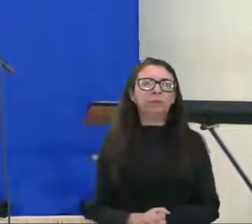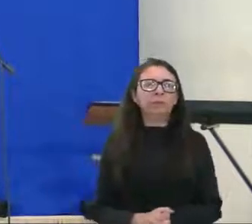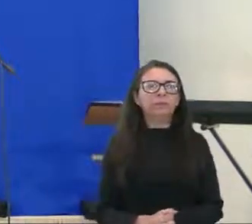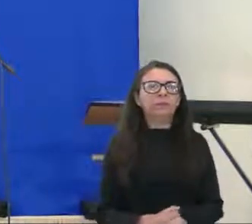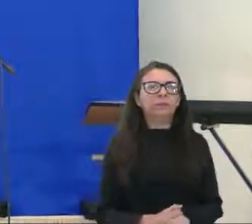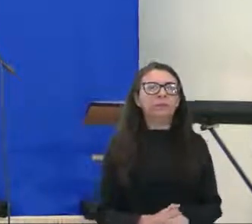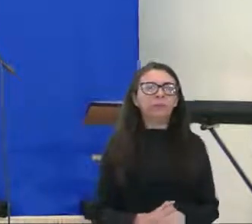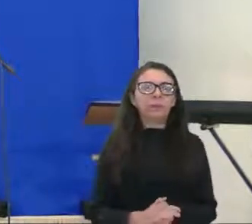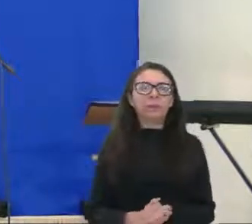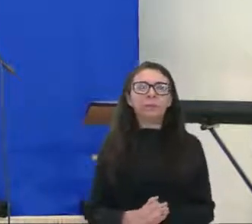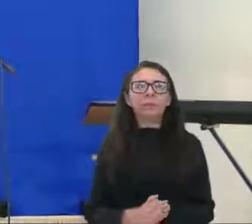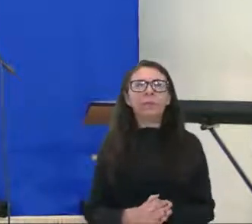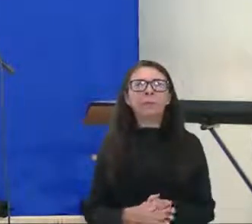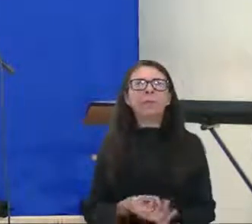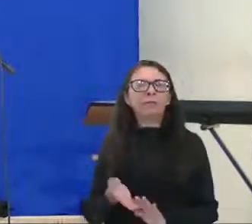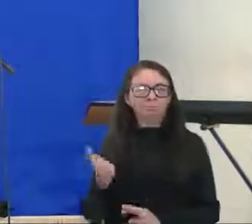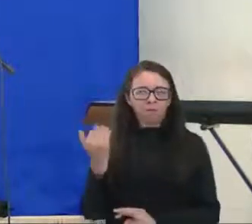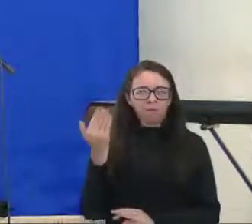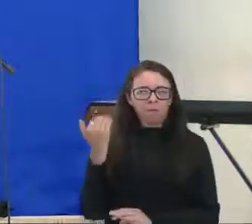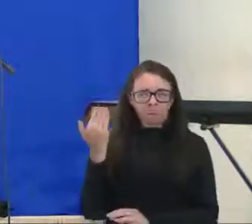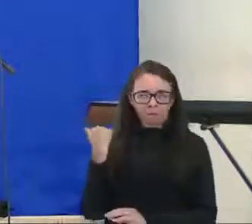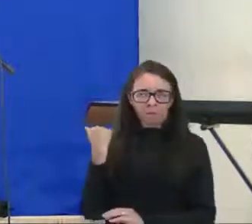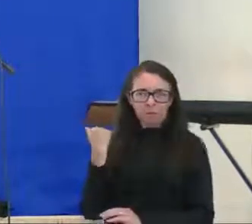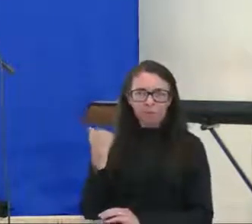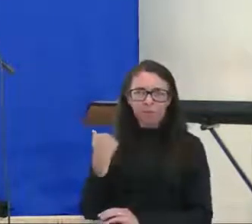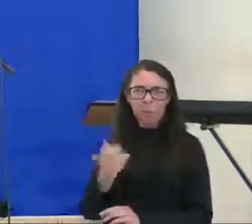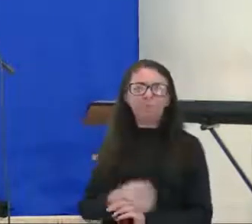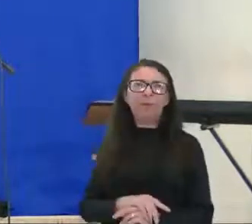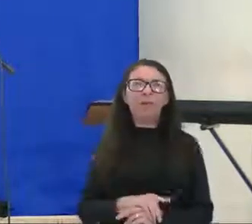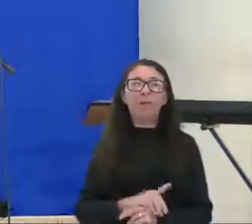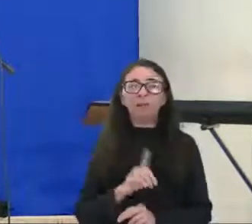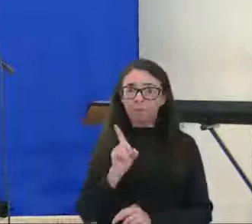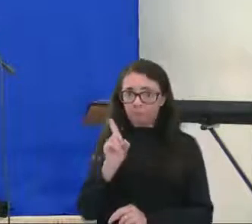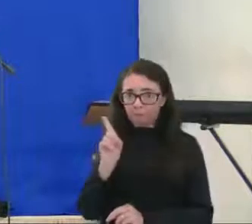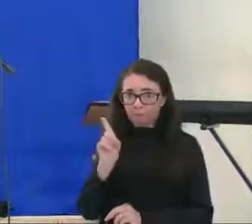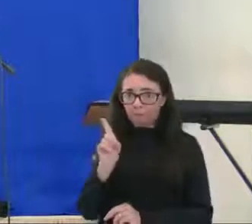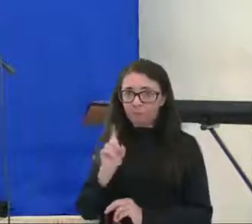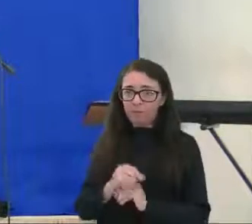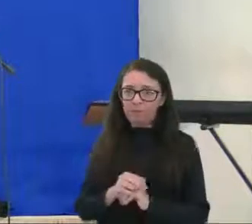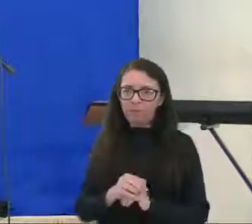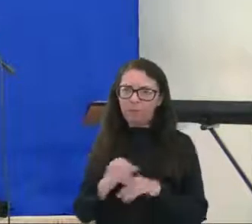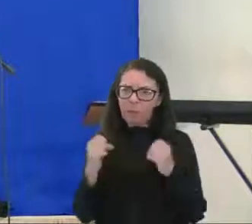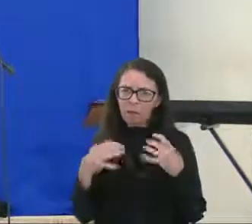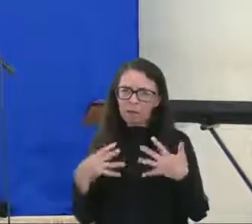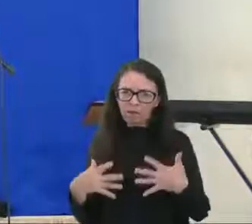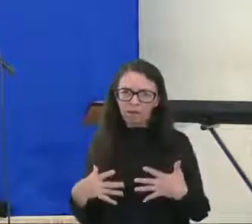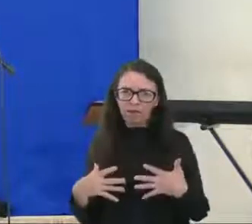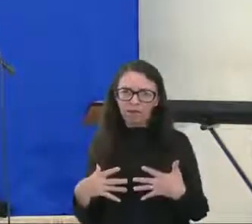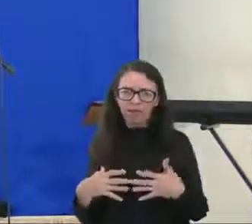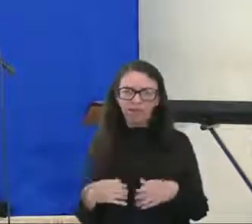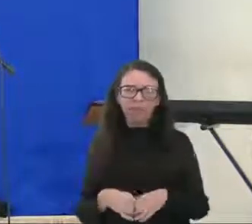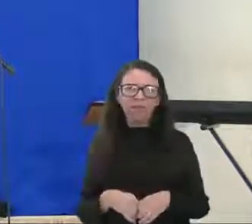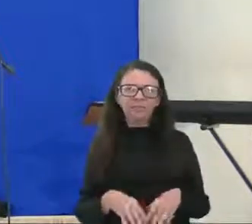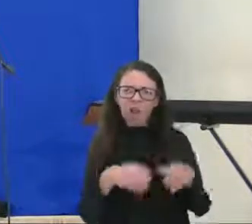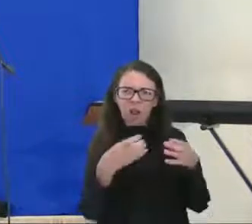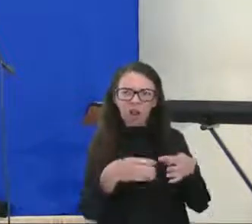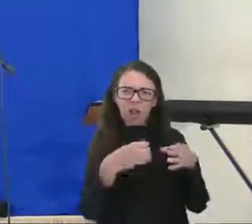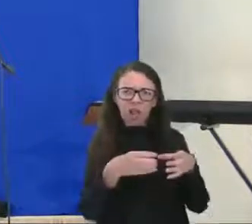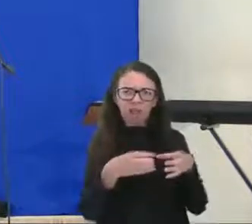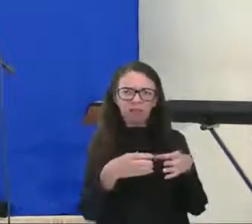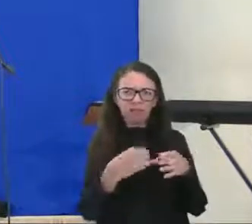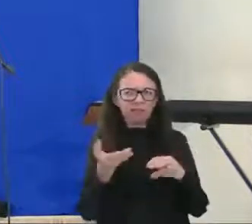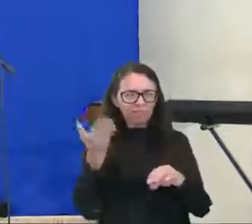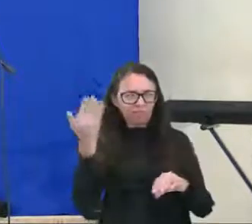Irmão Edmilson, falava em línguas. E aí, uma certa confissão dele, ele falou que, pastor, que na